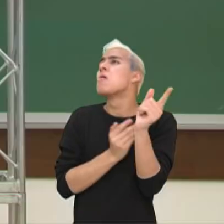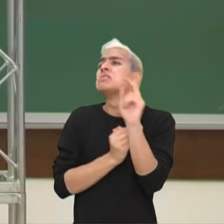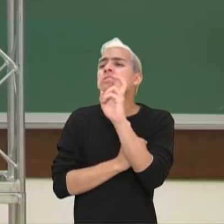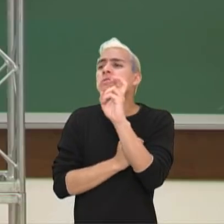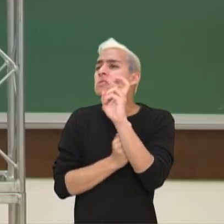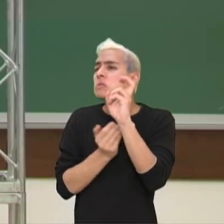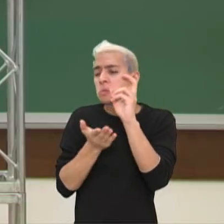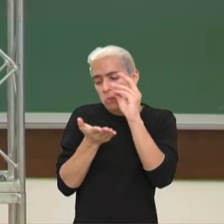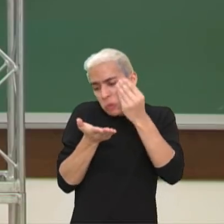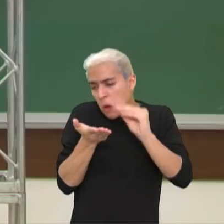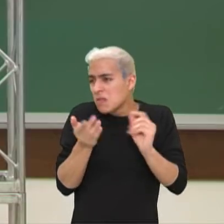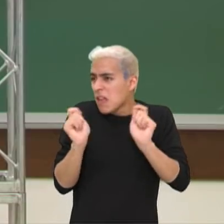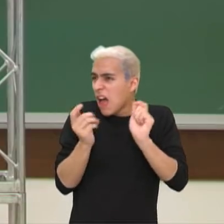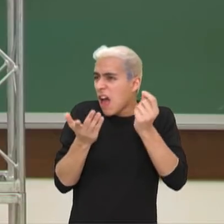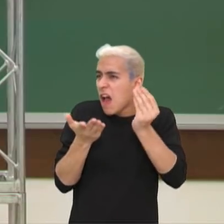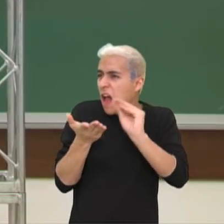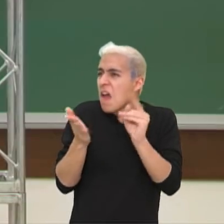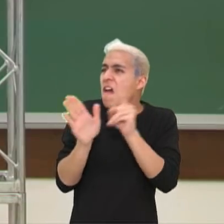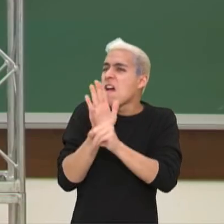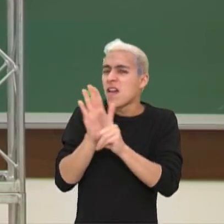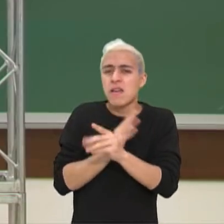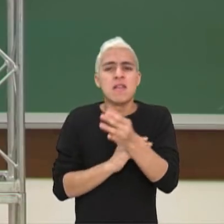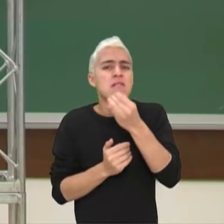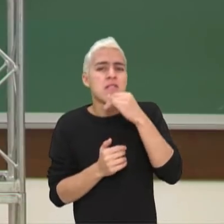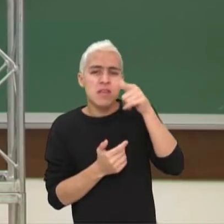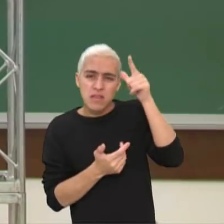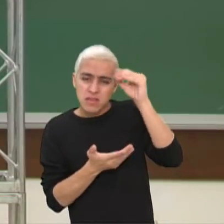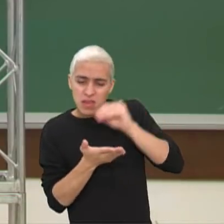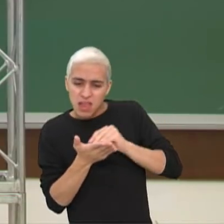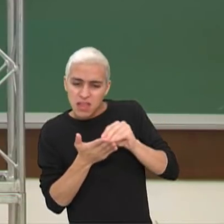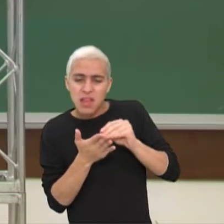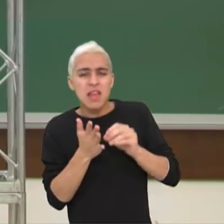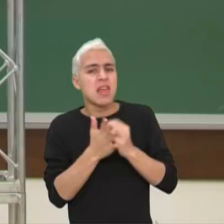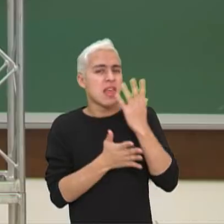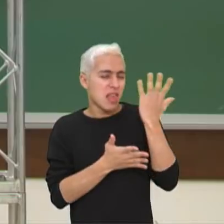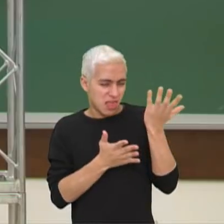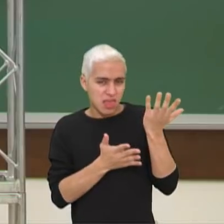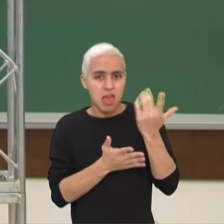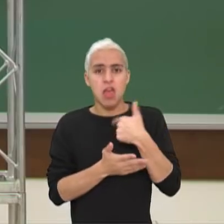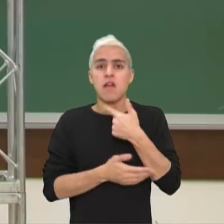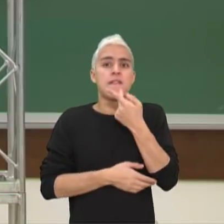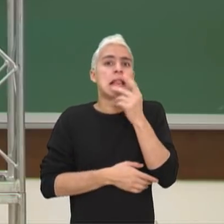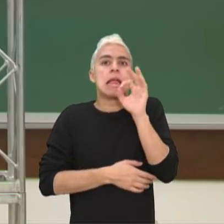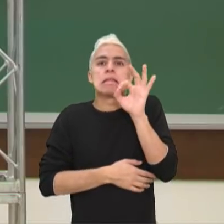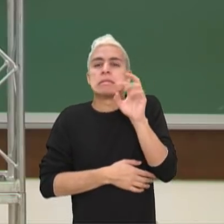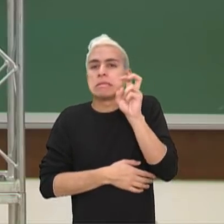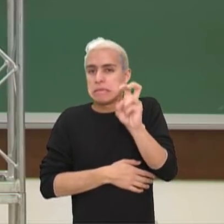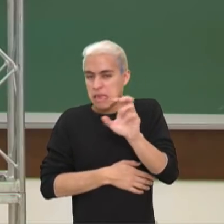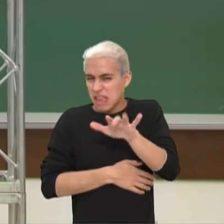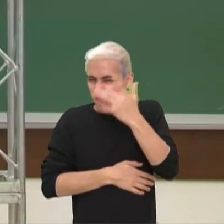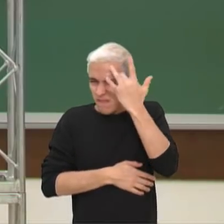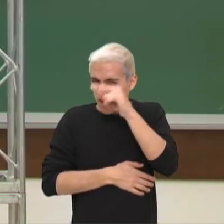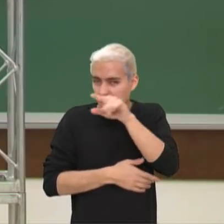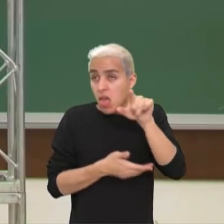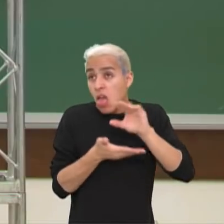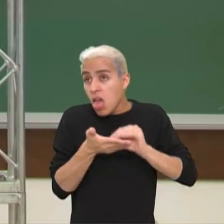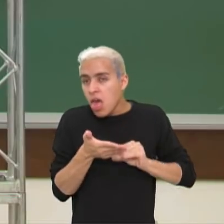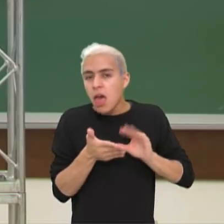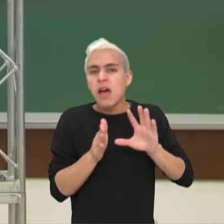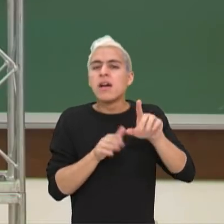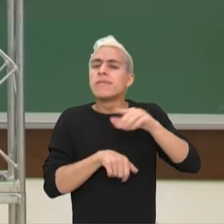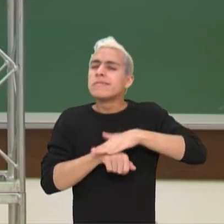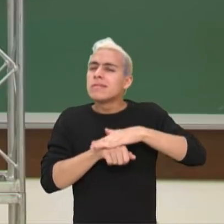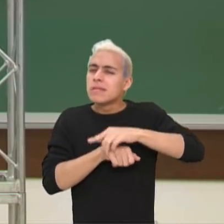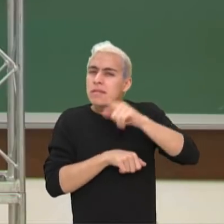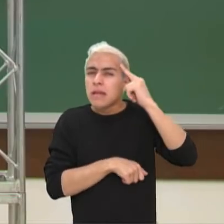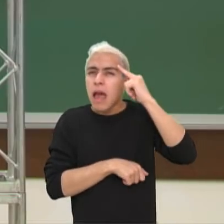eu quero que vocês anotem 5 jogos. Xadrez, trilha, não vou falar 5 aqui, senão vai ficar fácil para vocês. Mas eu quero que vocês anotem, pensem um pouquinho em